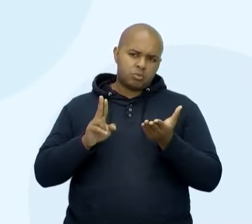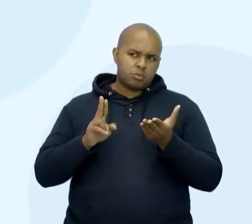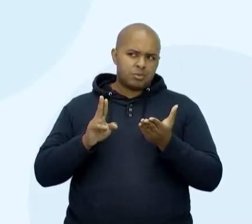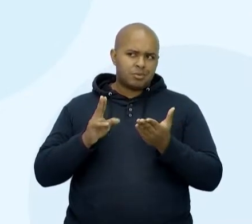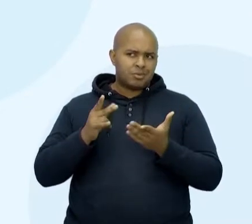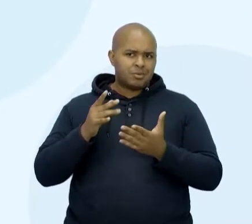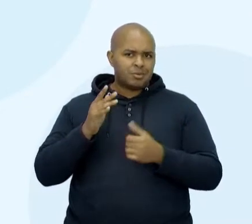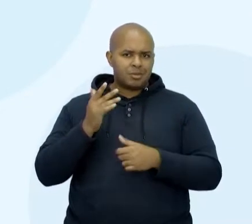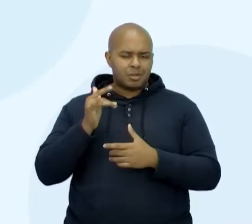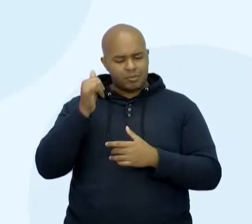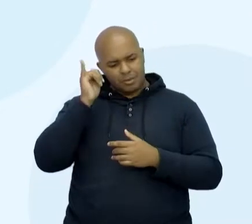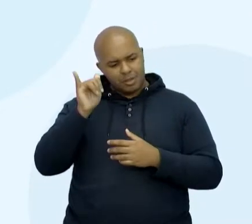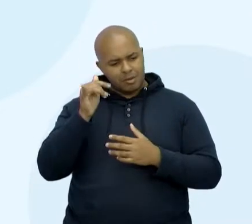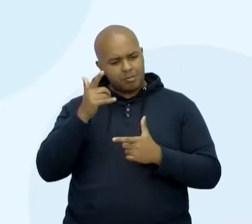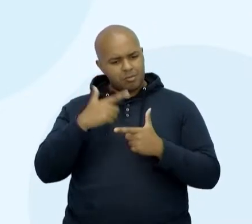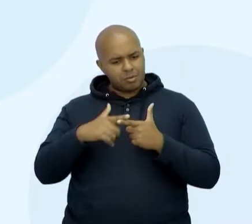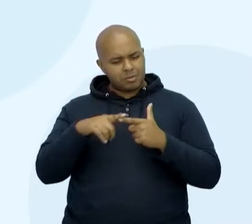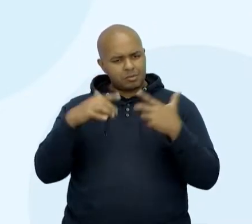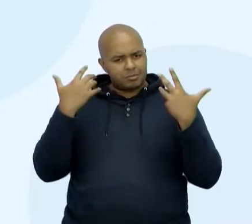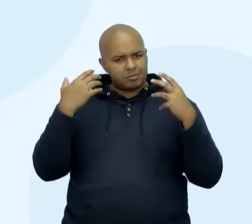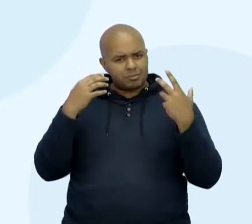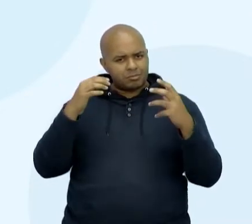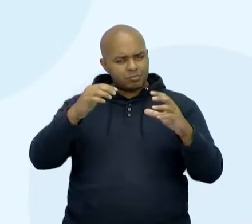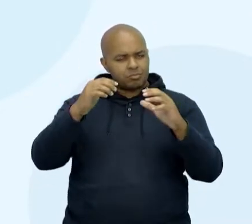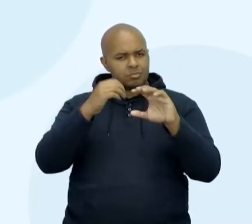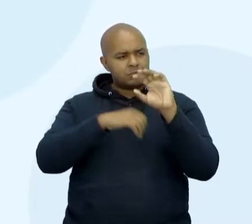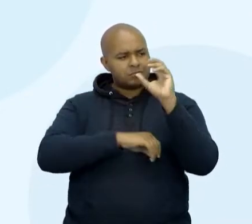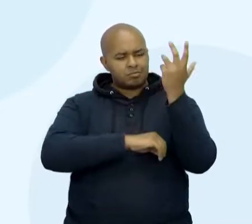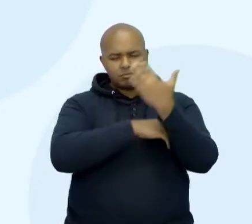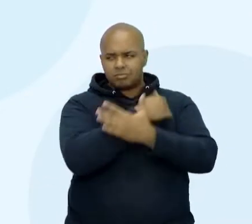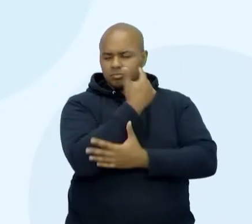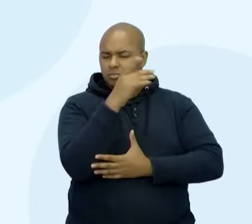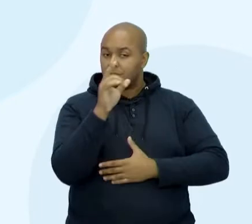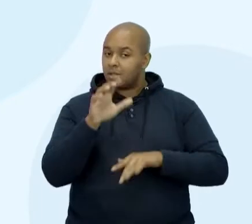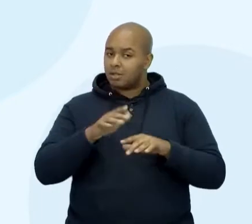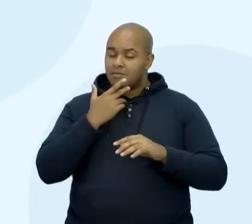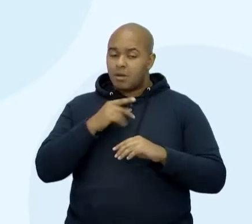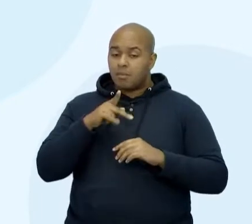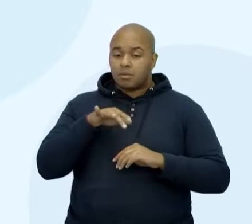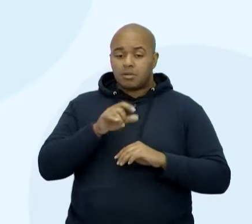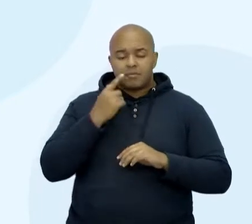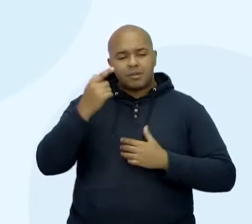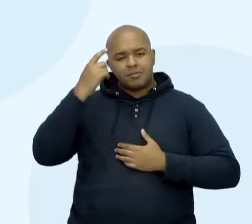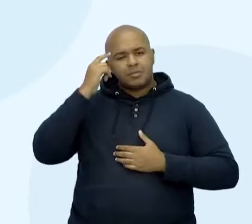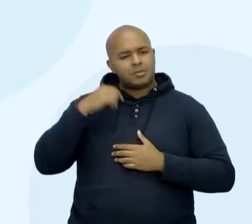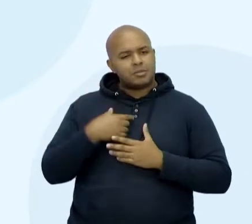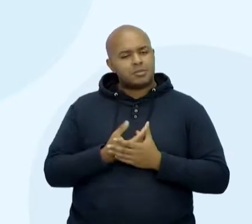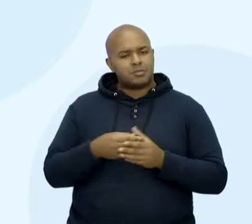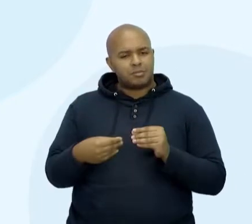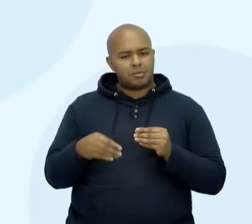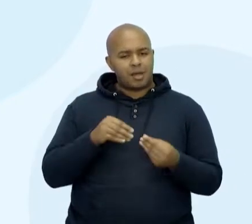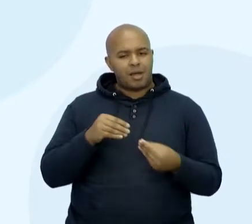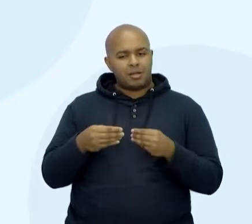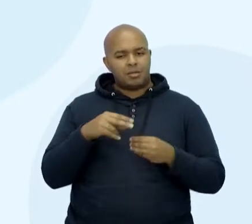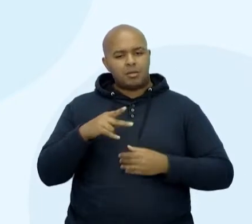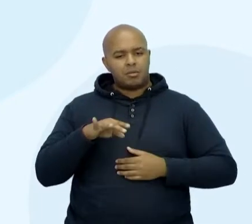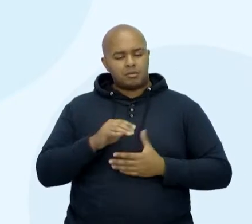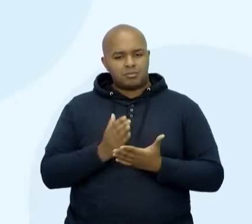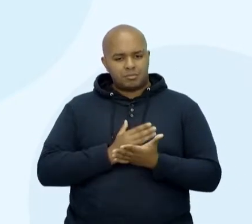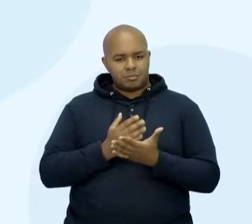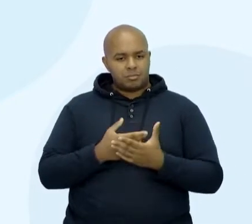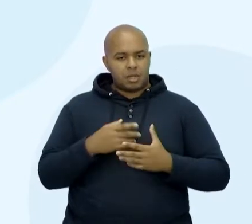meio ambiente, né? Então, quando a gente fala de polímero, automaticamente vem na nossa cabeça os plásticos, né? E os